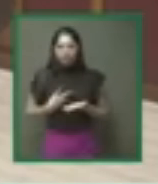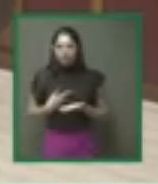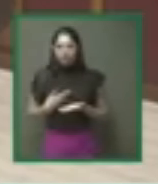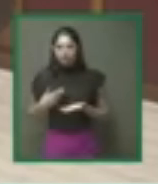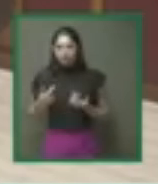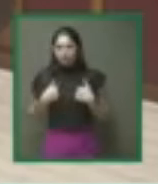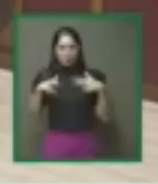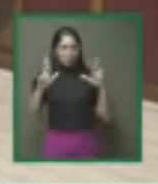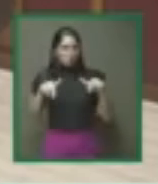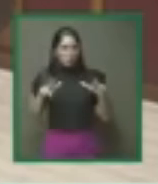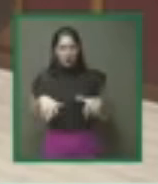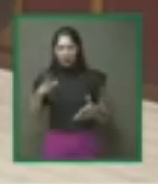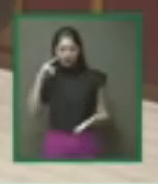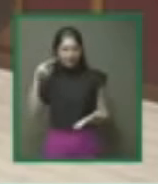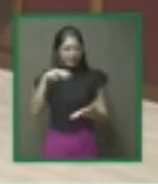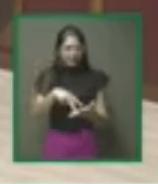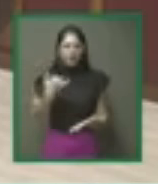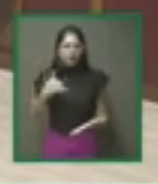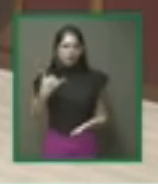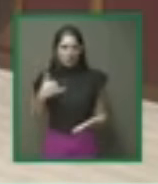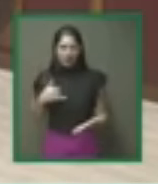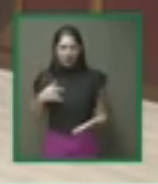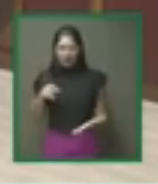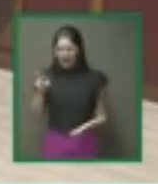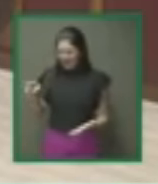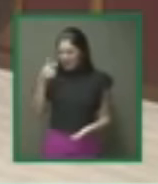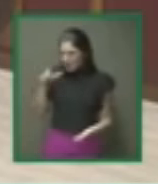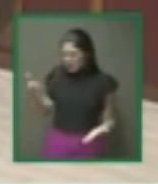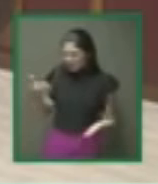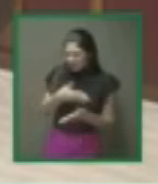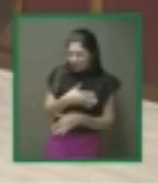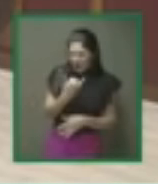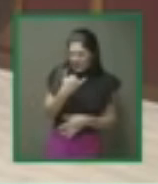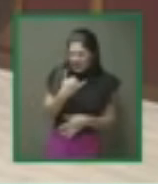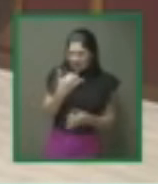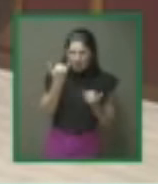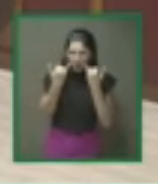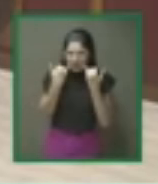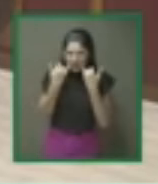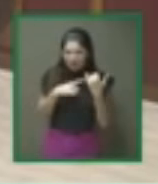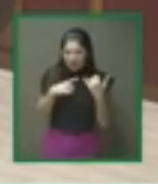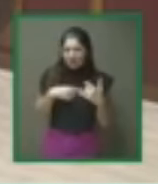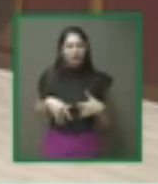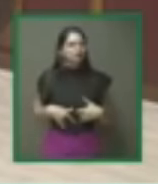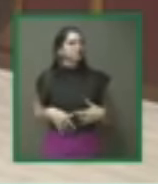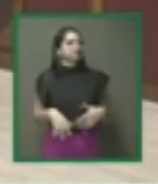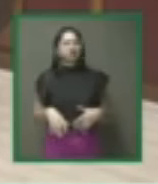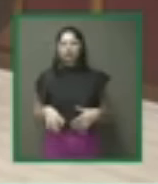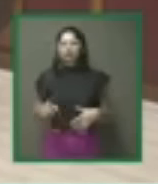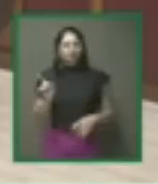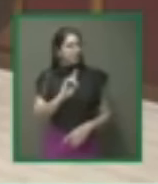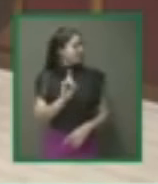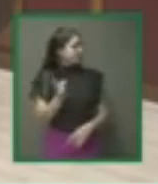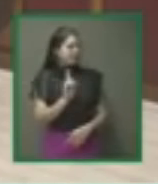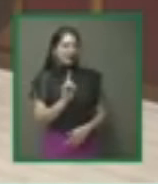acesso ao telefone dele. Mas ele teve acesso ao seu? Ele tinha total aversão